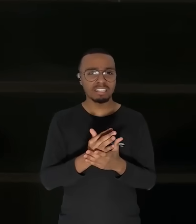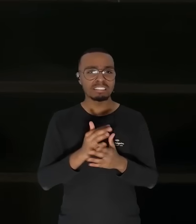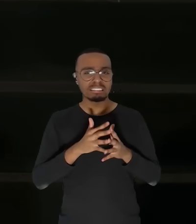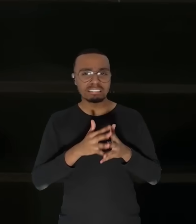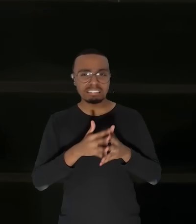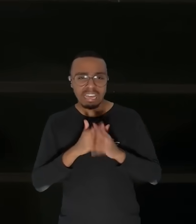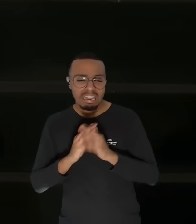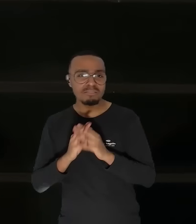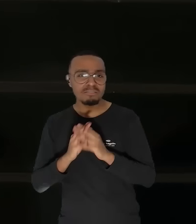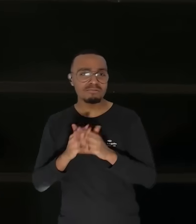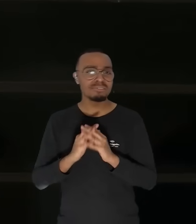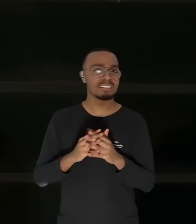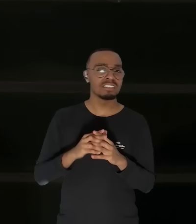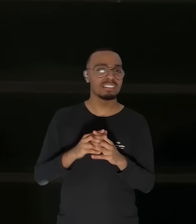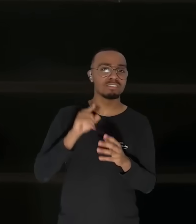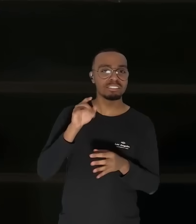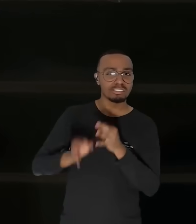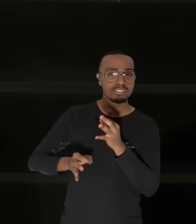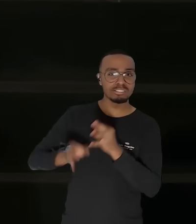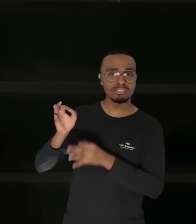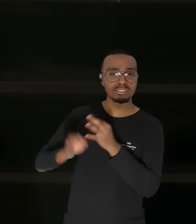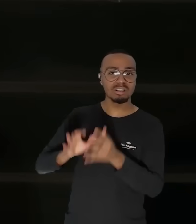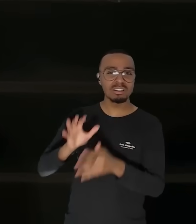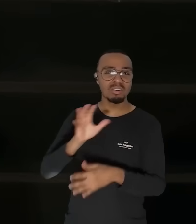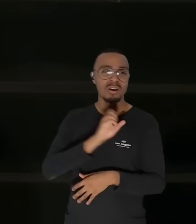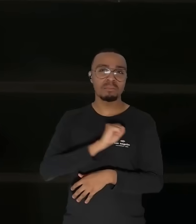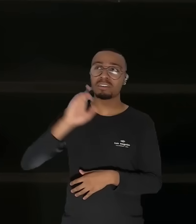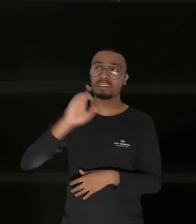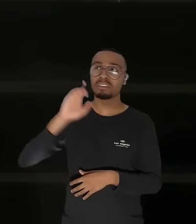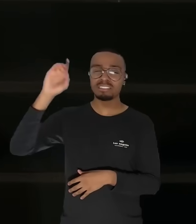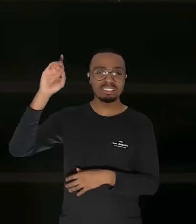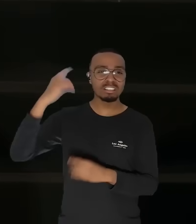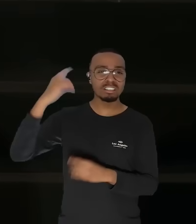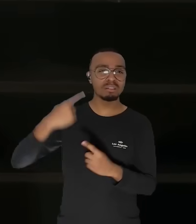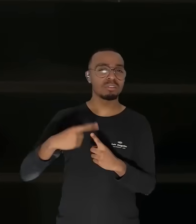julgando o amor de Deus pelo que está acontecendo na sua vida.